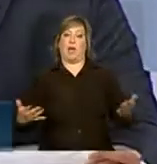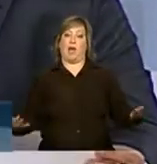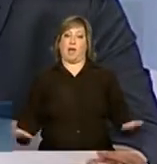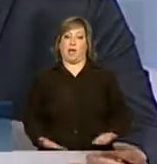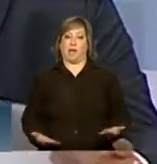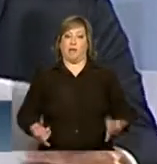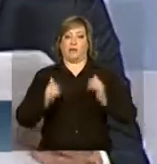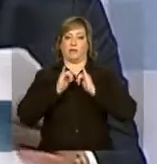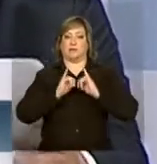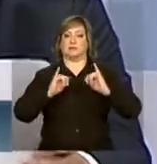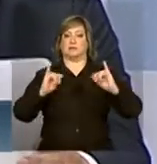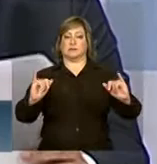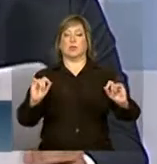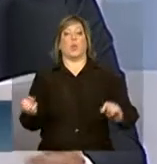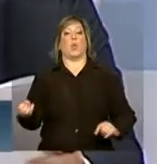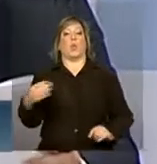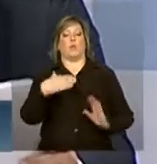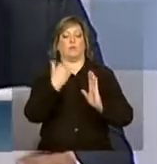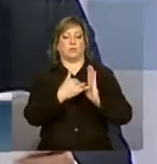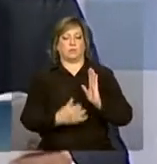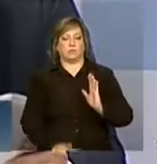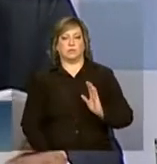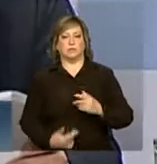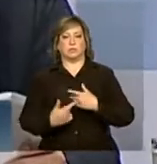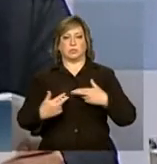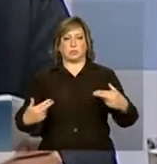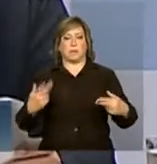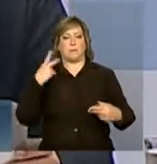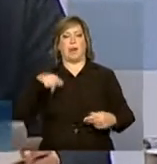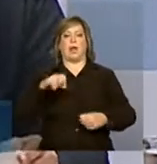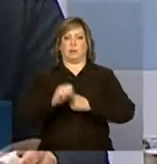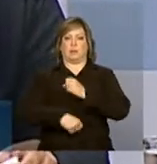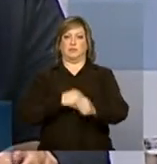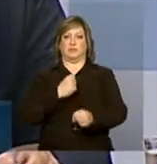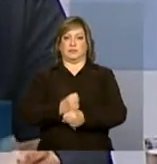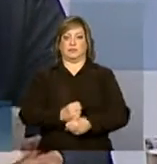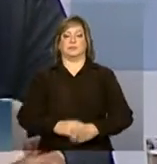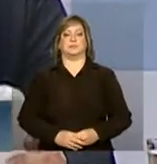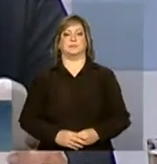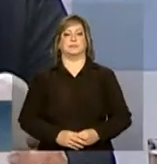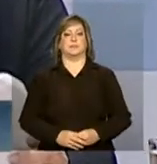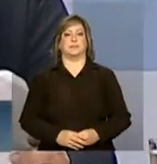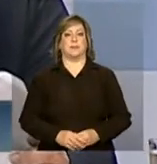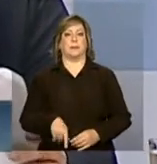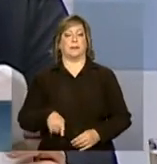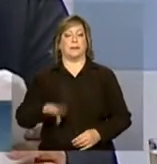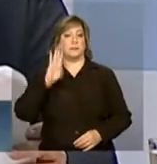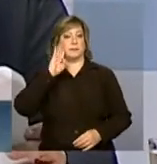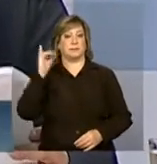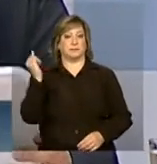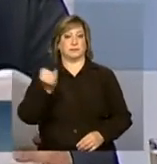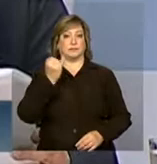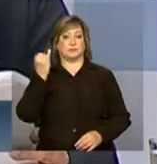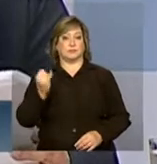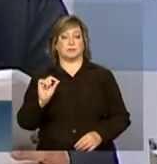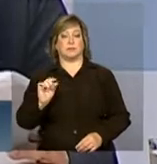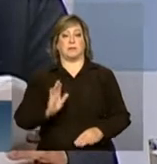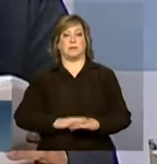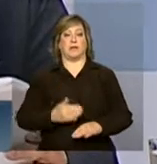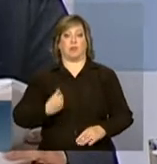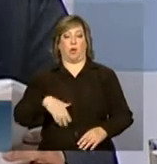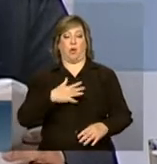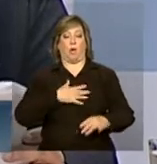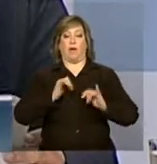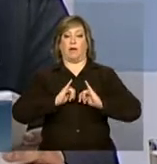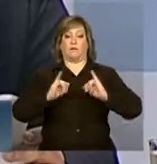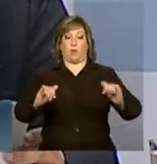nós anunciamos o novo rol para 2014. De relevante, ou mais relevante, que a gente gostaria de